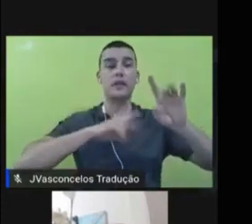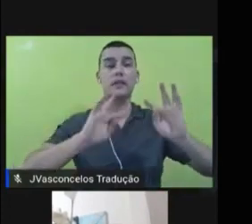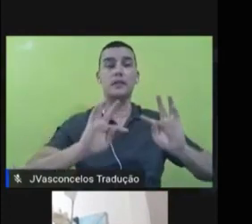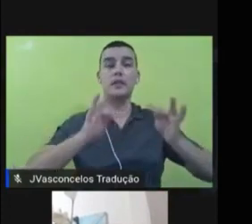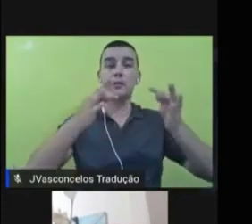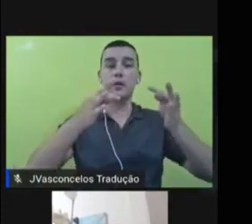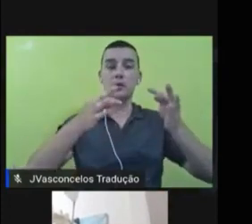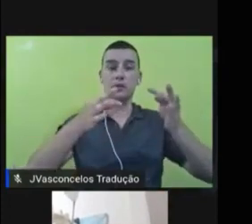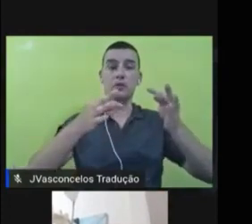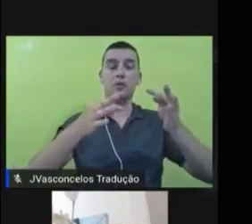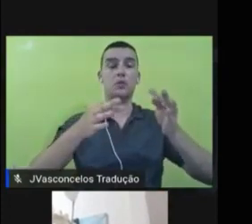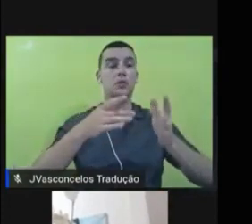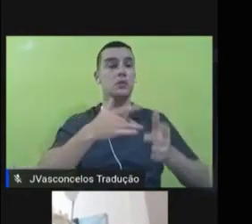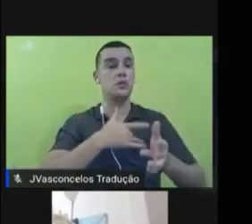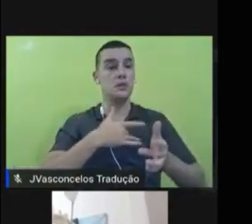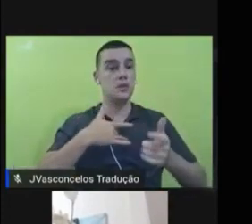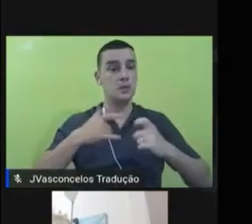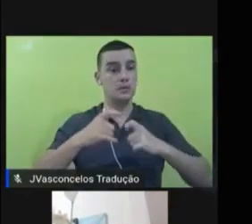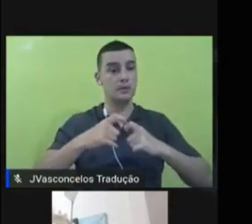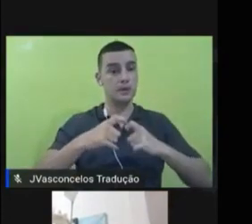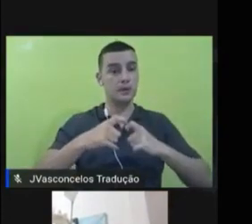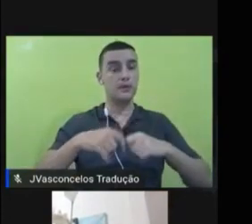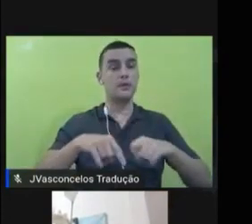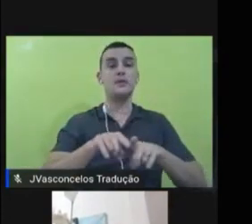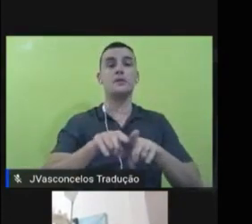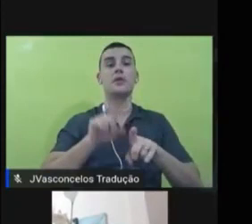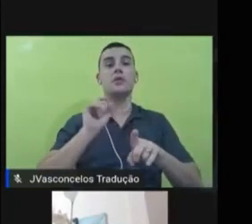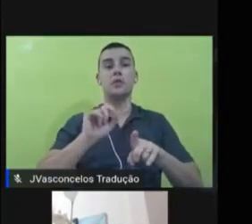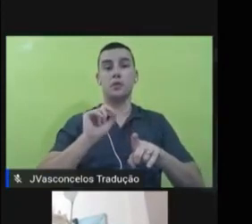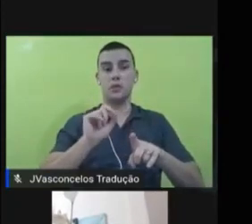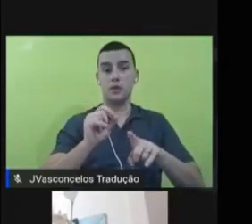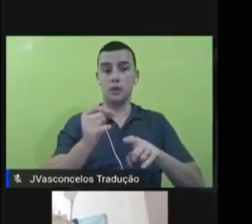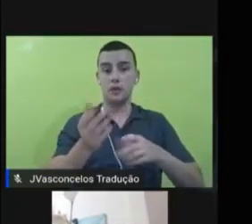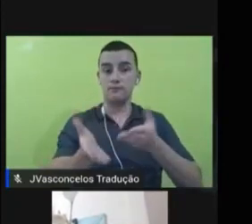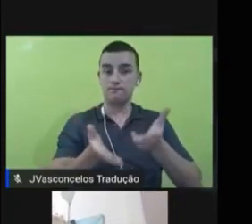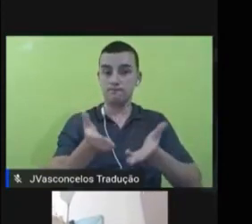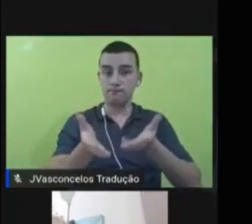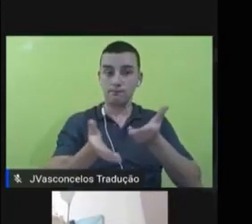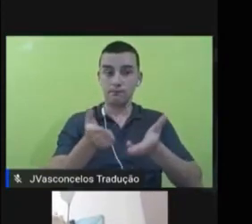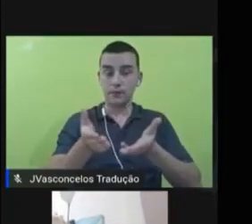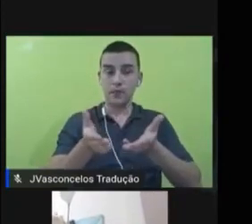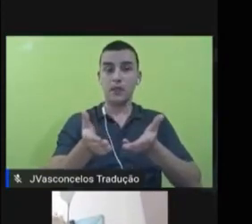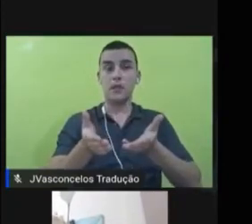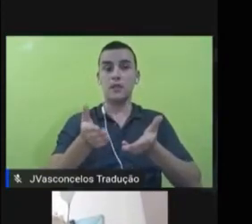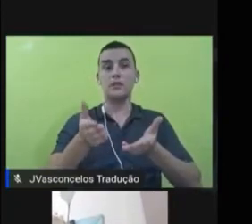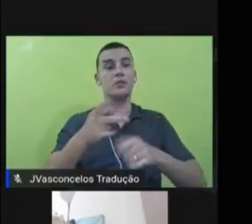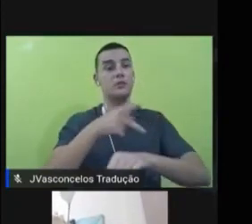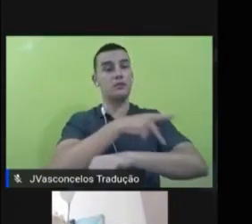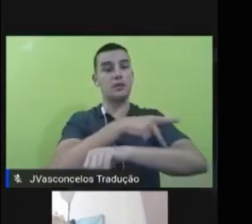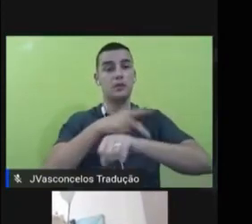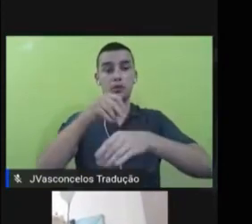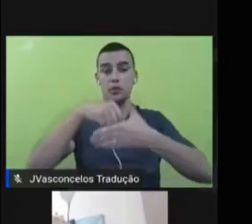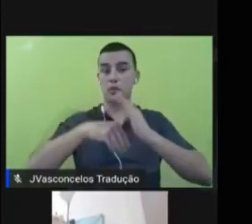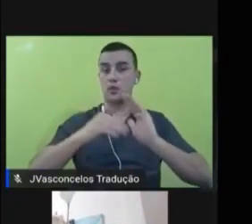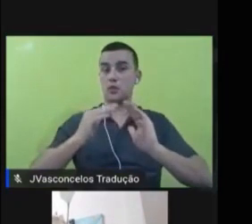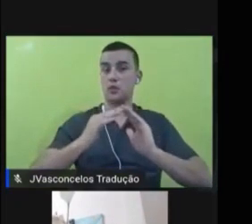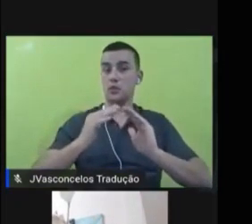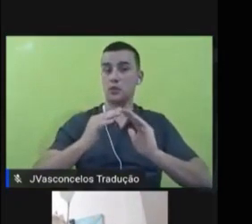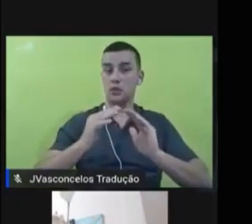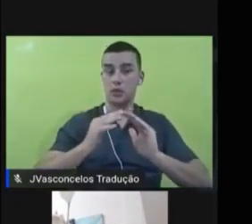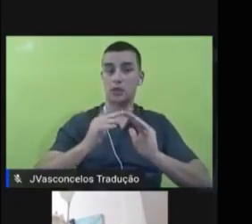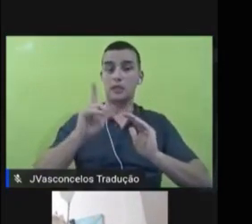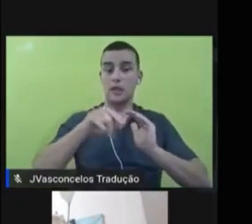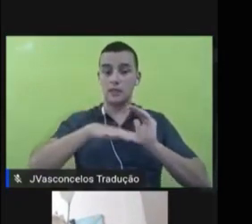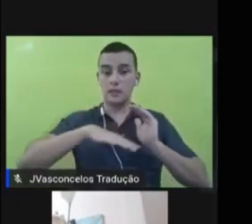hospitalar. E atendimento pedagógico domiciliar, o atendimento educacional que ocorre em